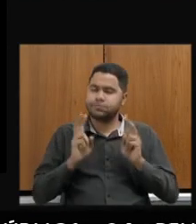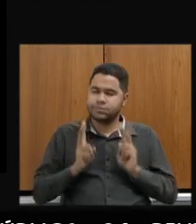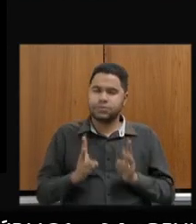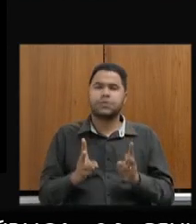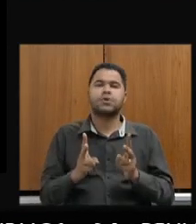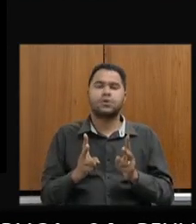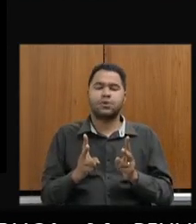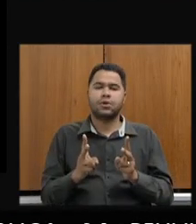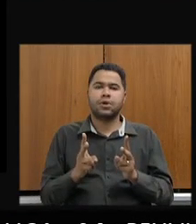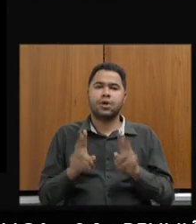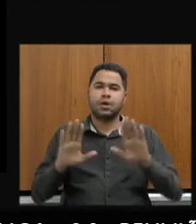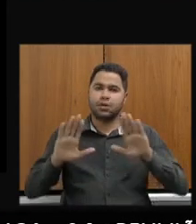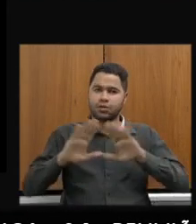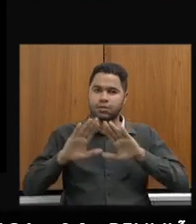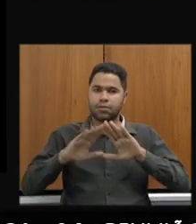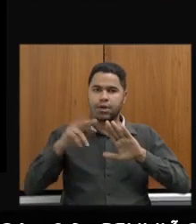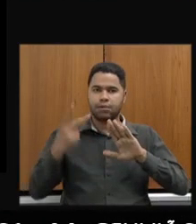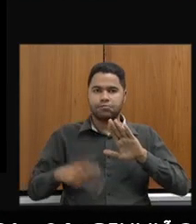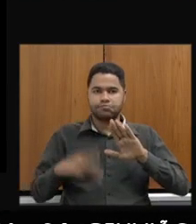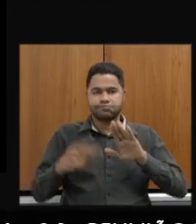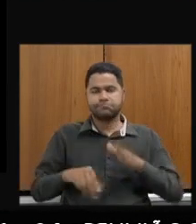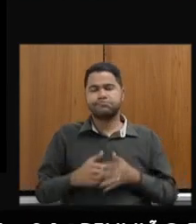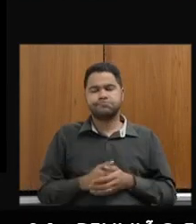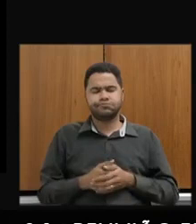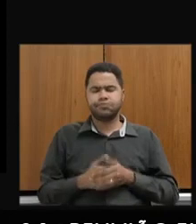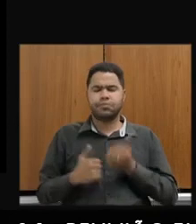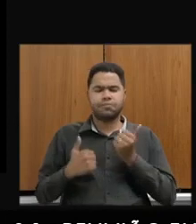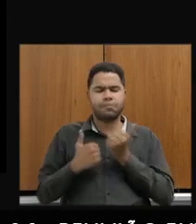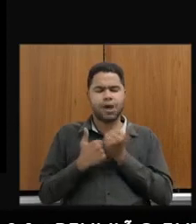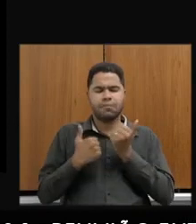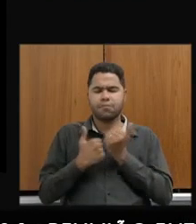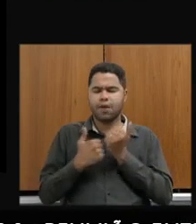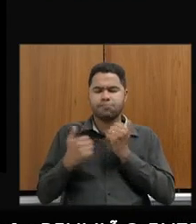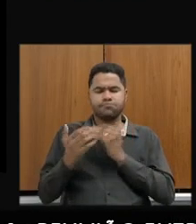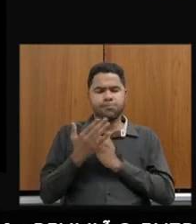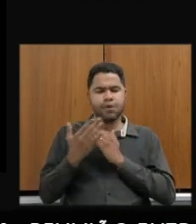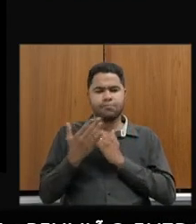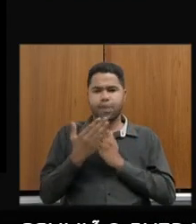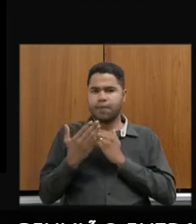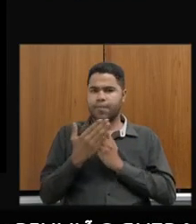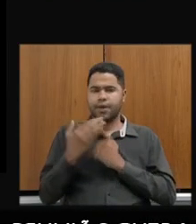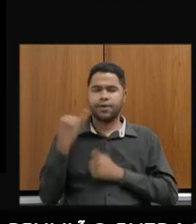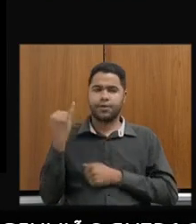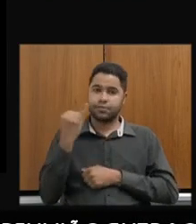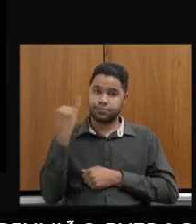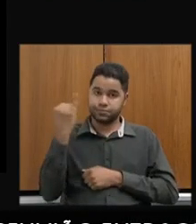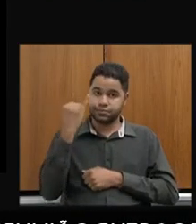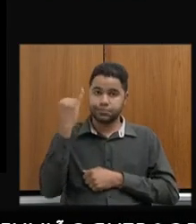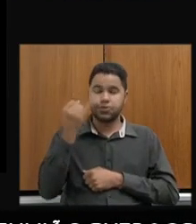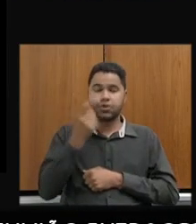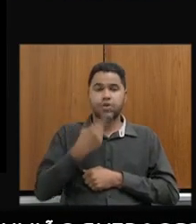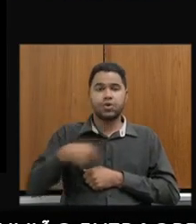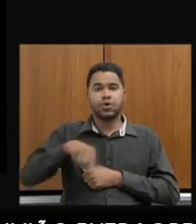auxílio aqui da da nossa Assembleia Legislativa que tem colaborado aí de uma forma muito muito muito importante para que a gente possa agir de